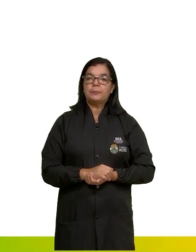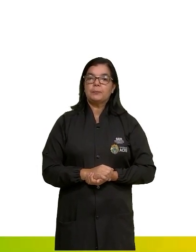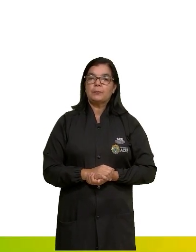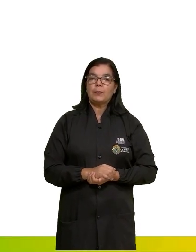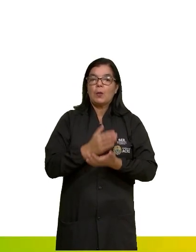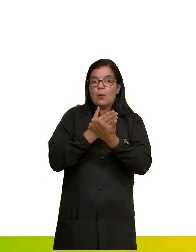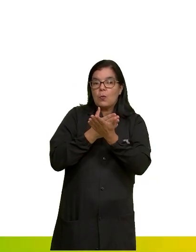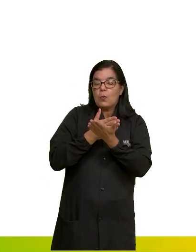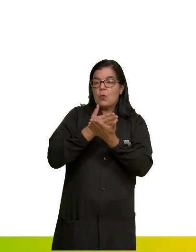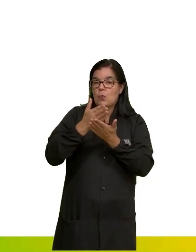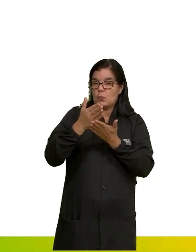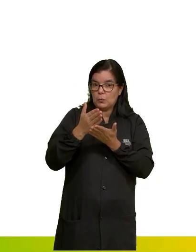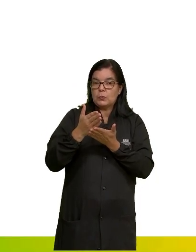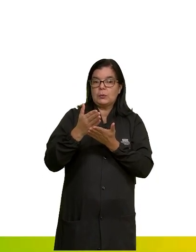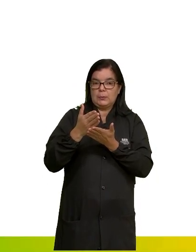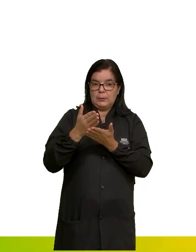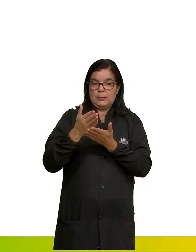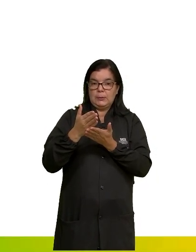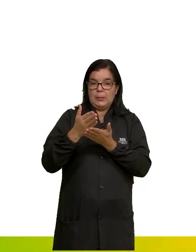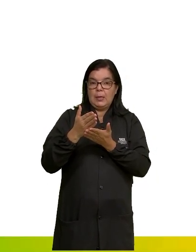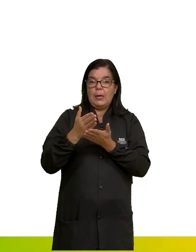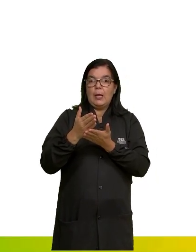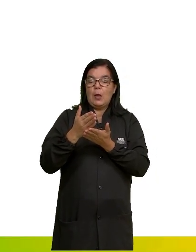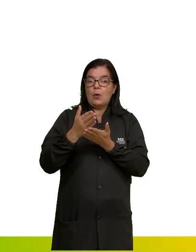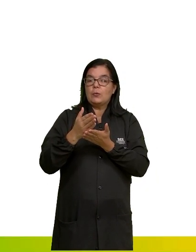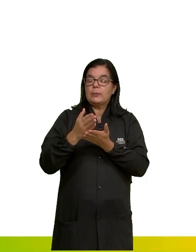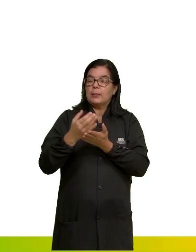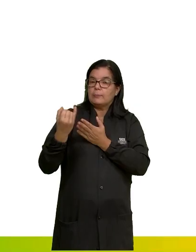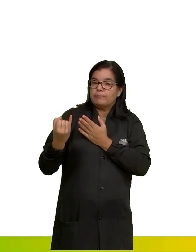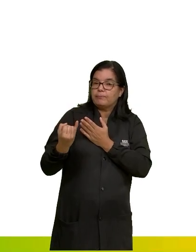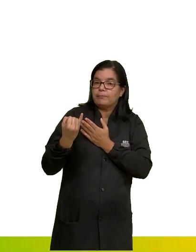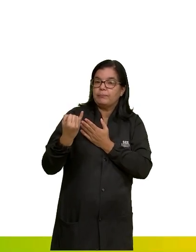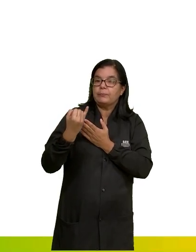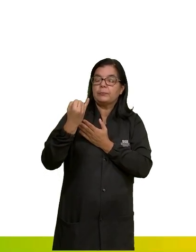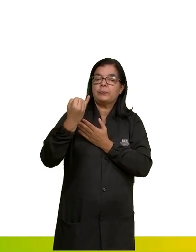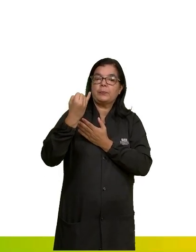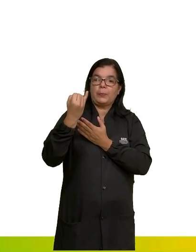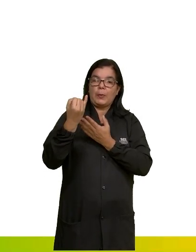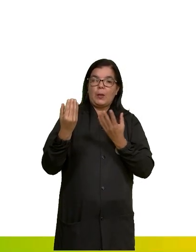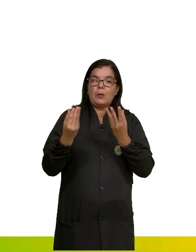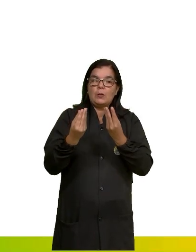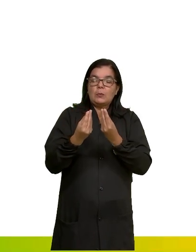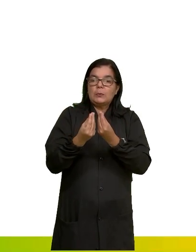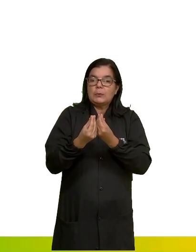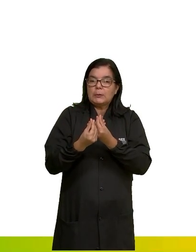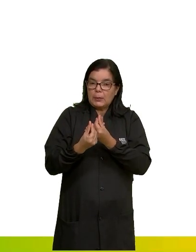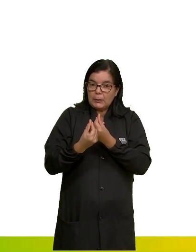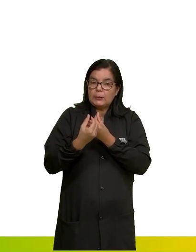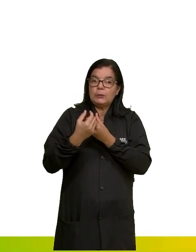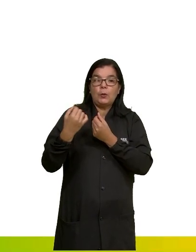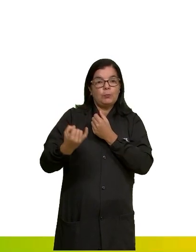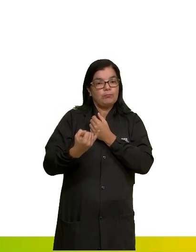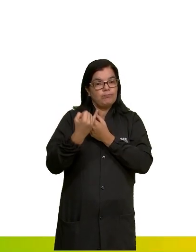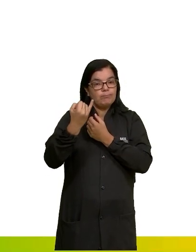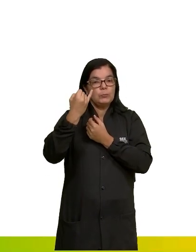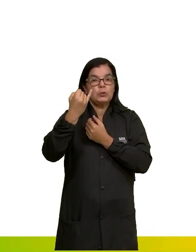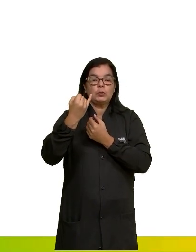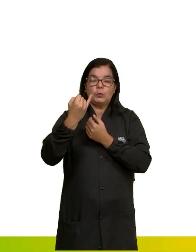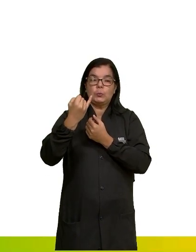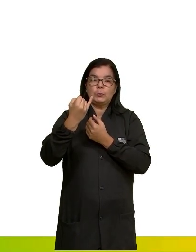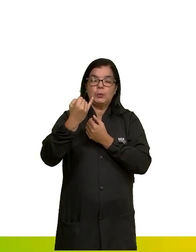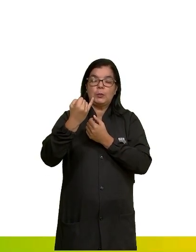O arqué, ou a arqué, por sua vez, é o princípio fundamental ou